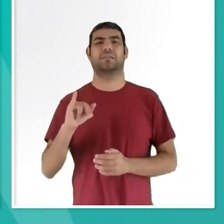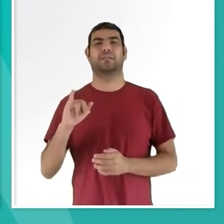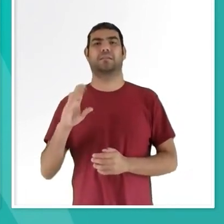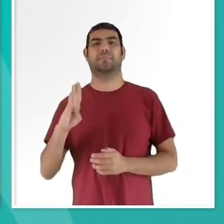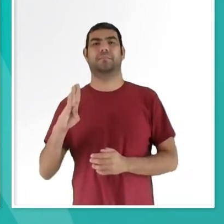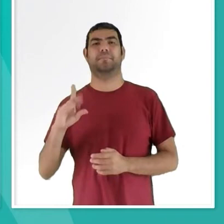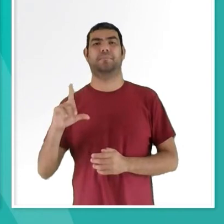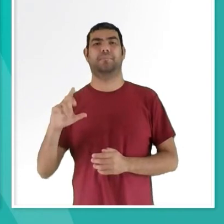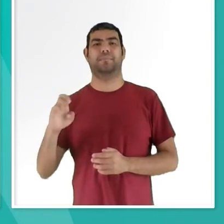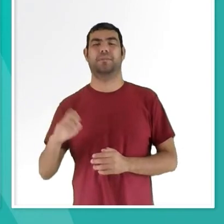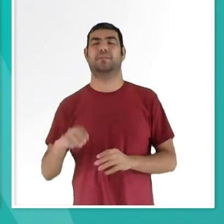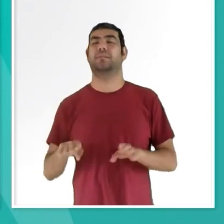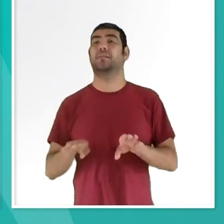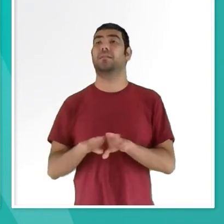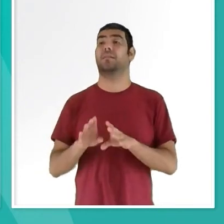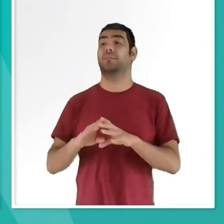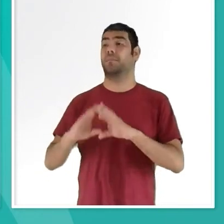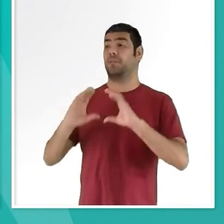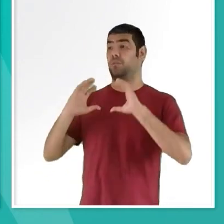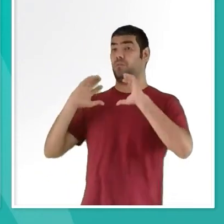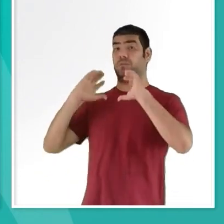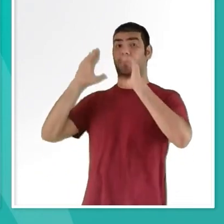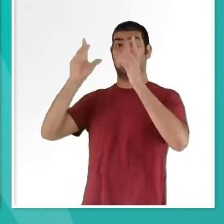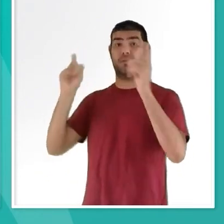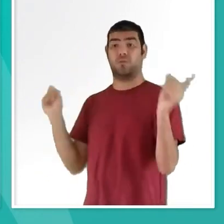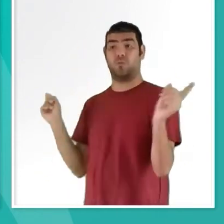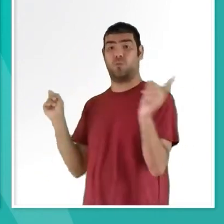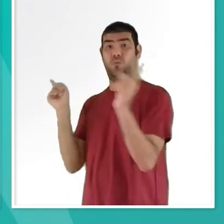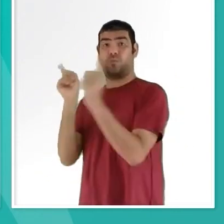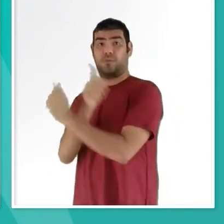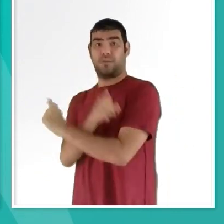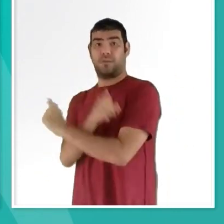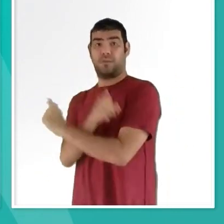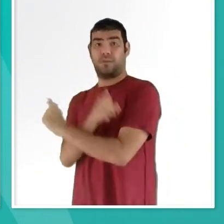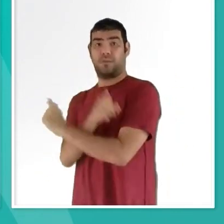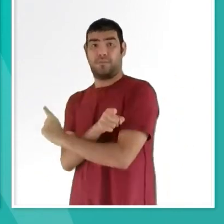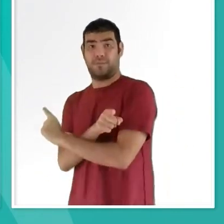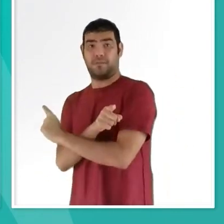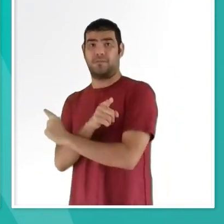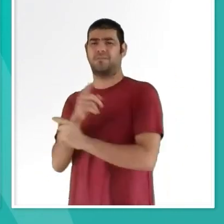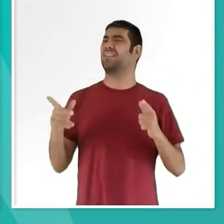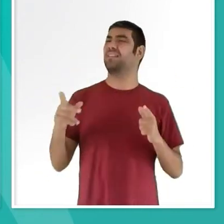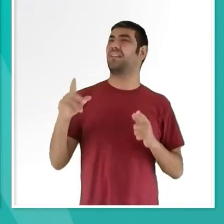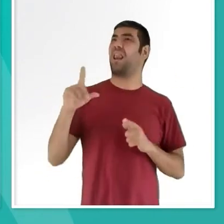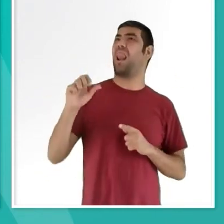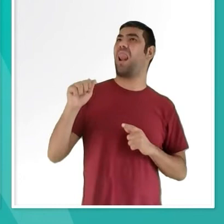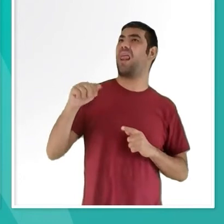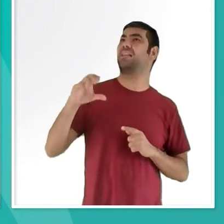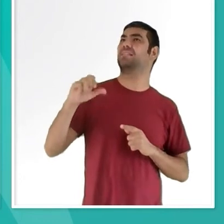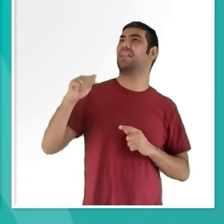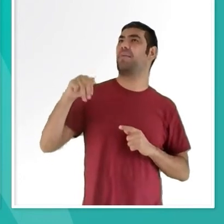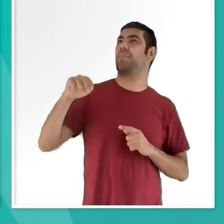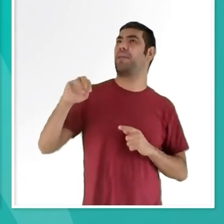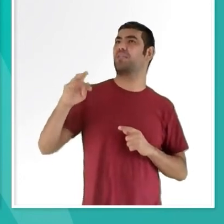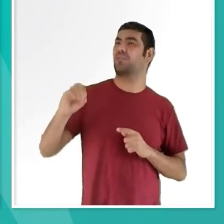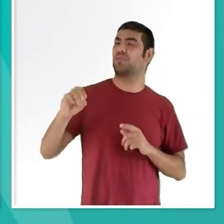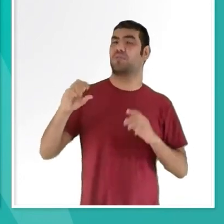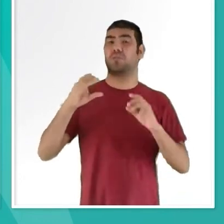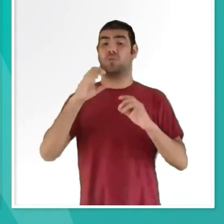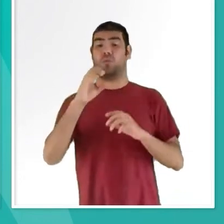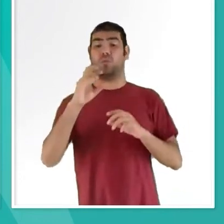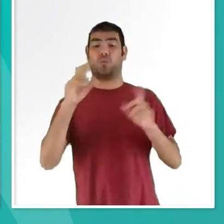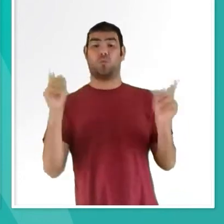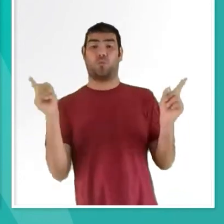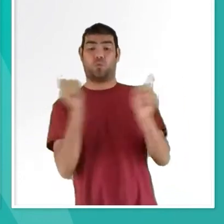e cruzamento. Quem sabe a diferença? Lançamento e cruzamento. Olha lá, todos os dois